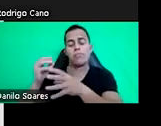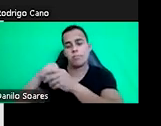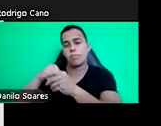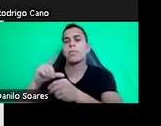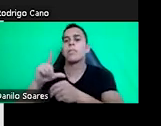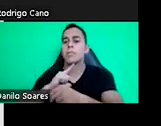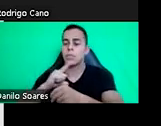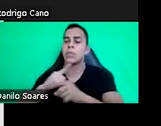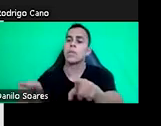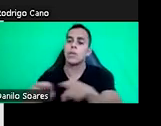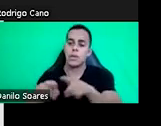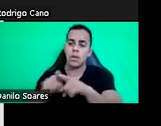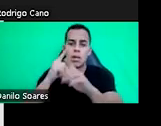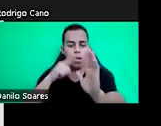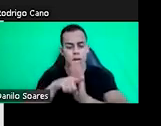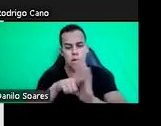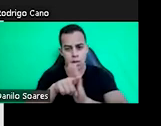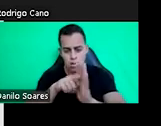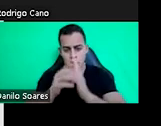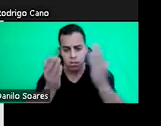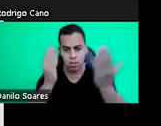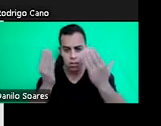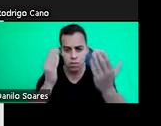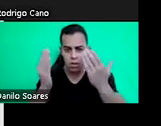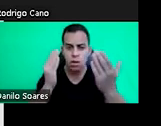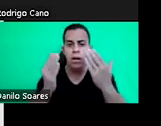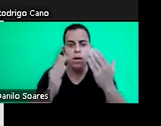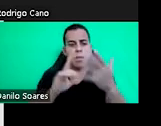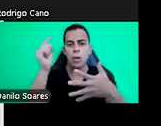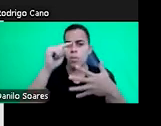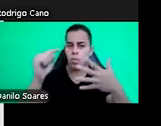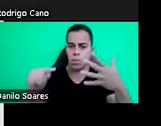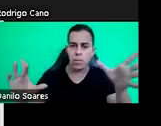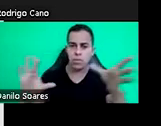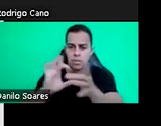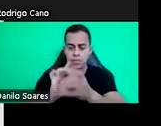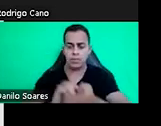e biológica importante com essas outras condições.